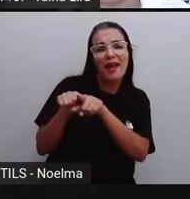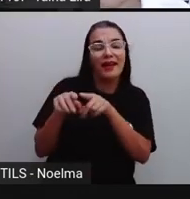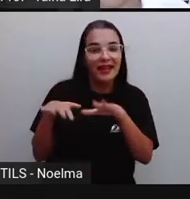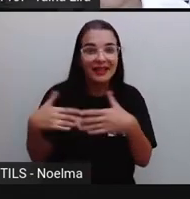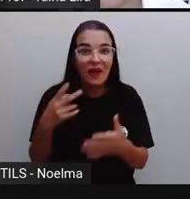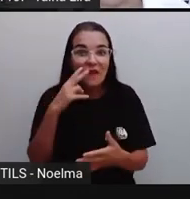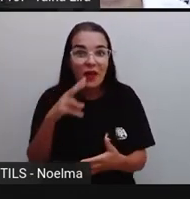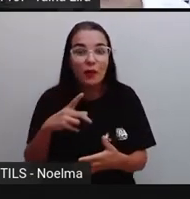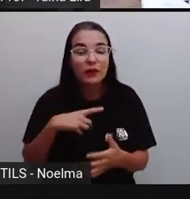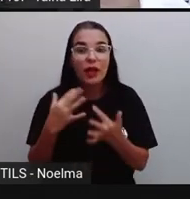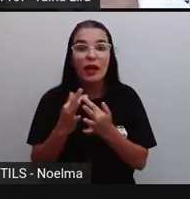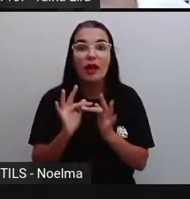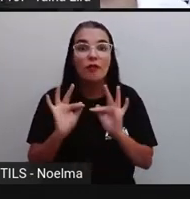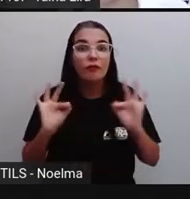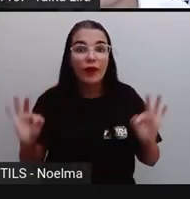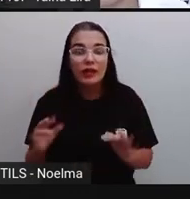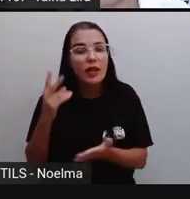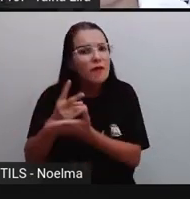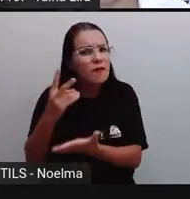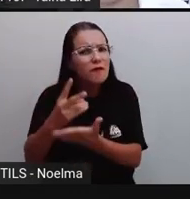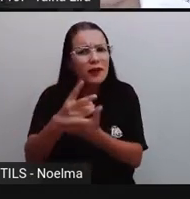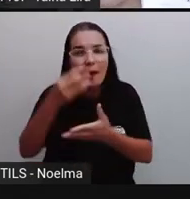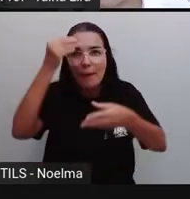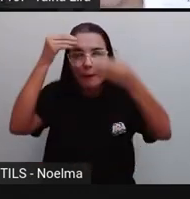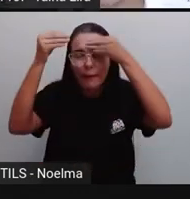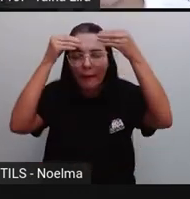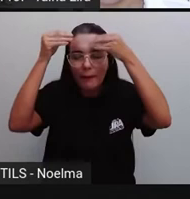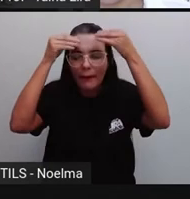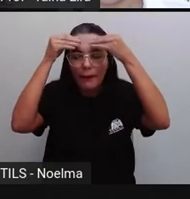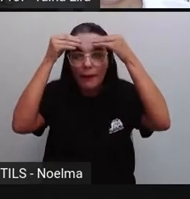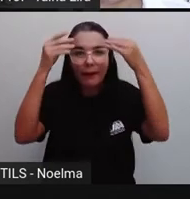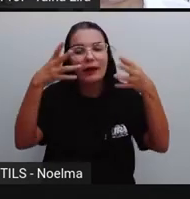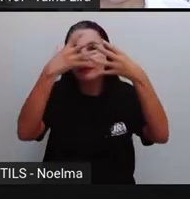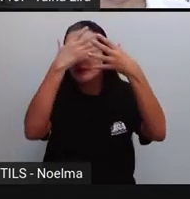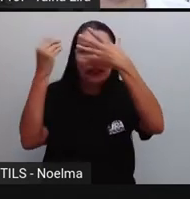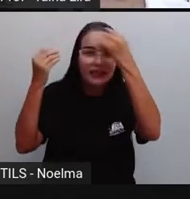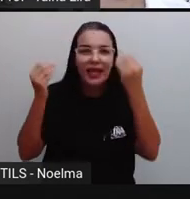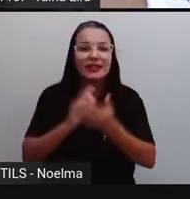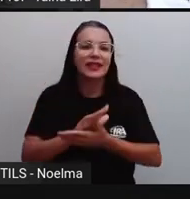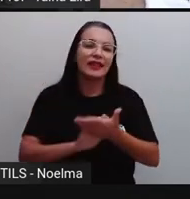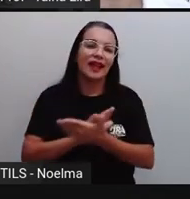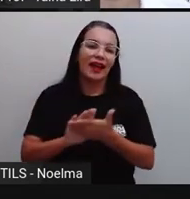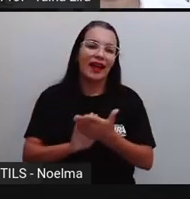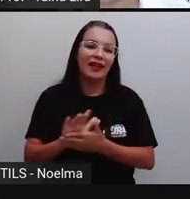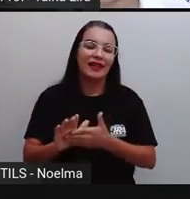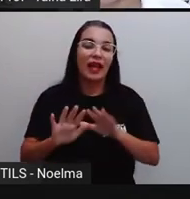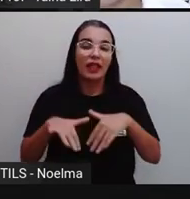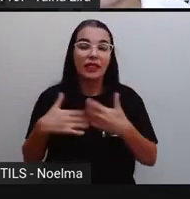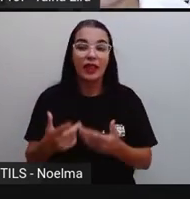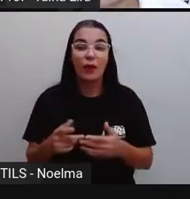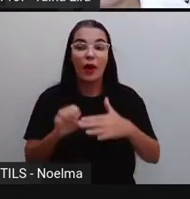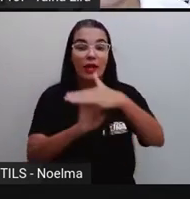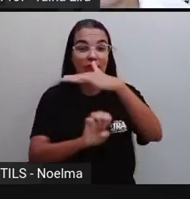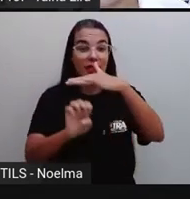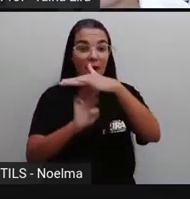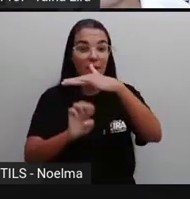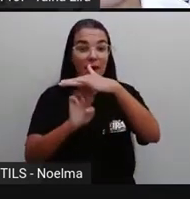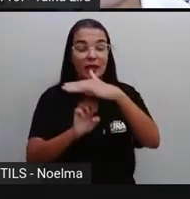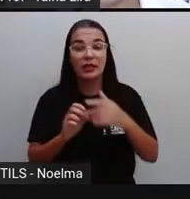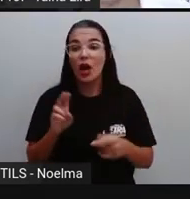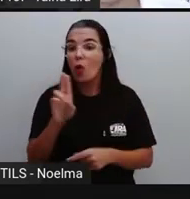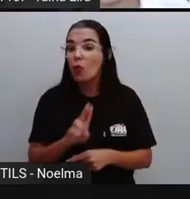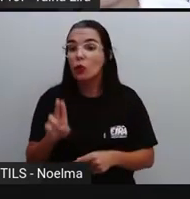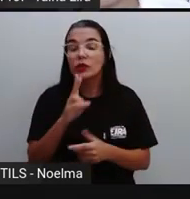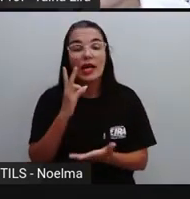são frases, né? Os slogans são frases que eles, as empresas geralmente eles usam em todas as